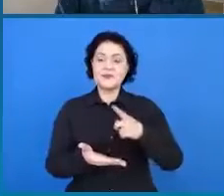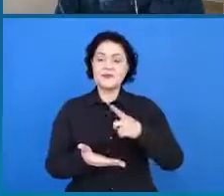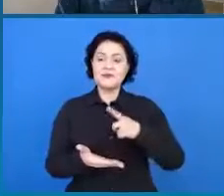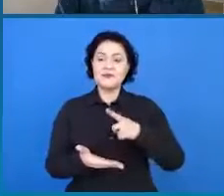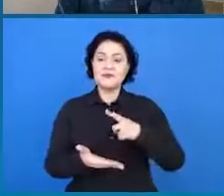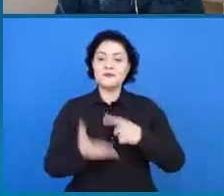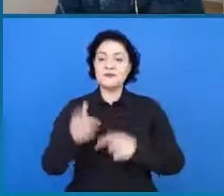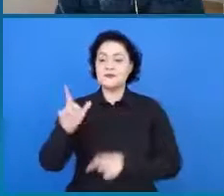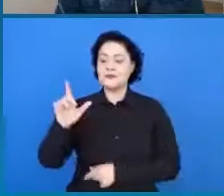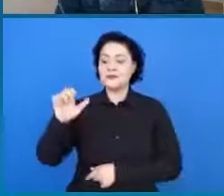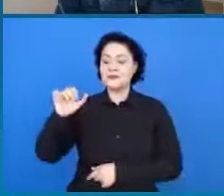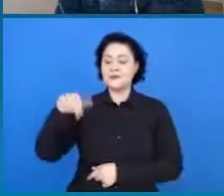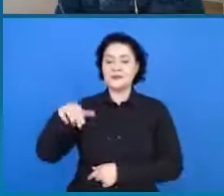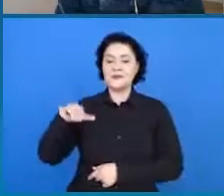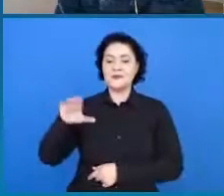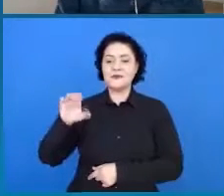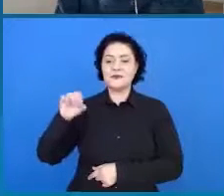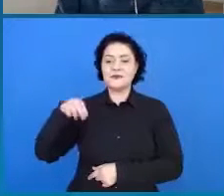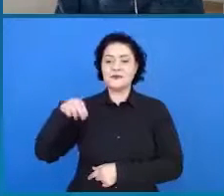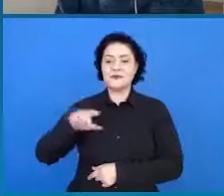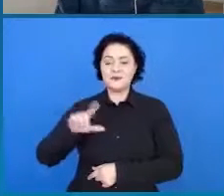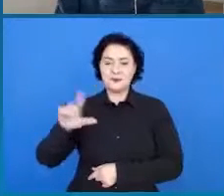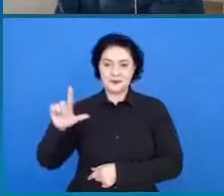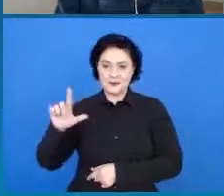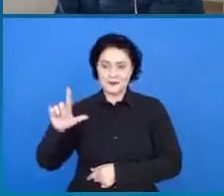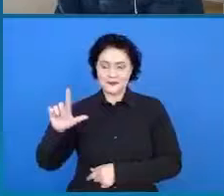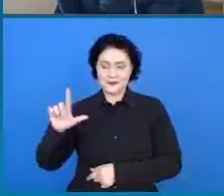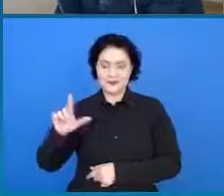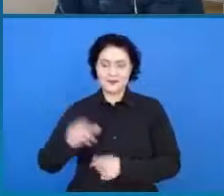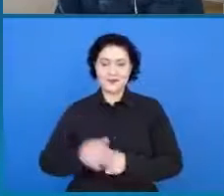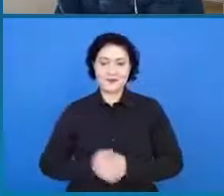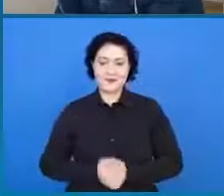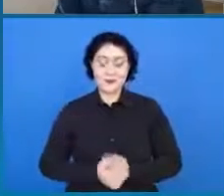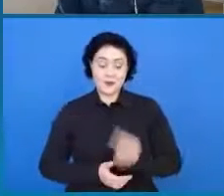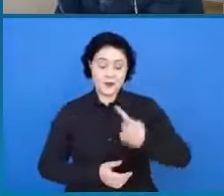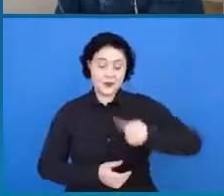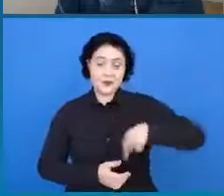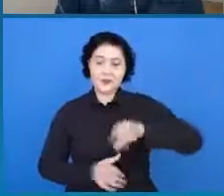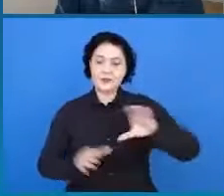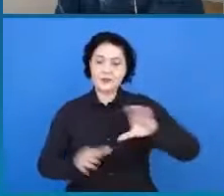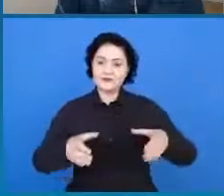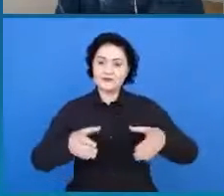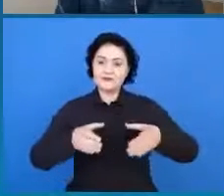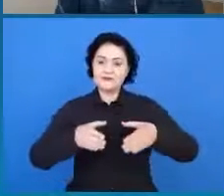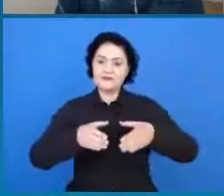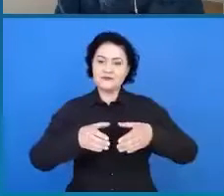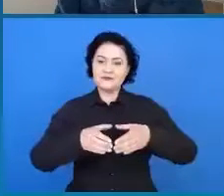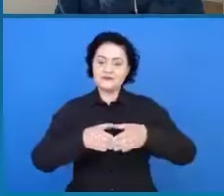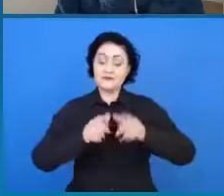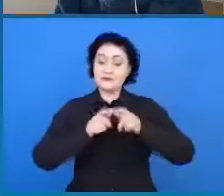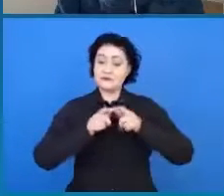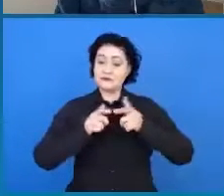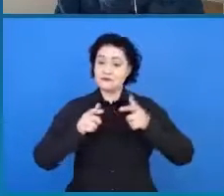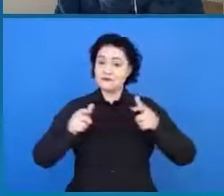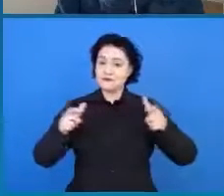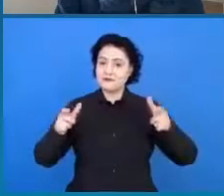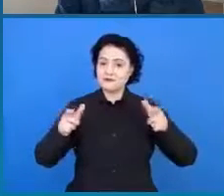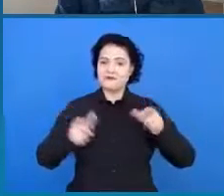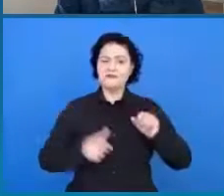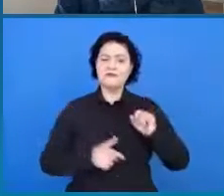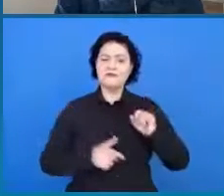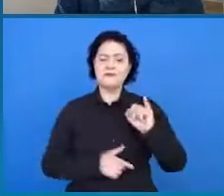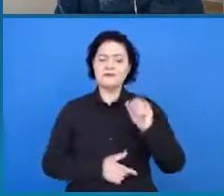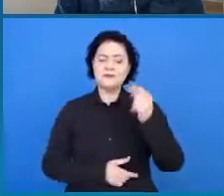nosso link ou Barros de Souza somos uma equipe bastante grande se nós